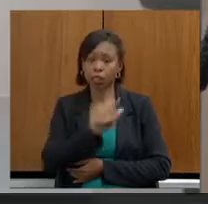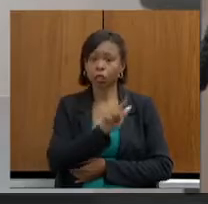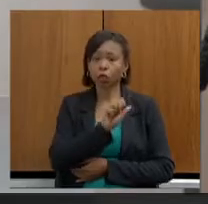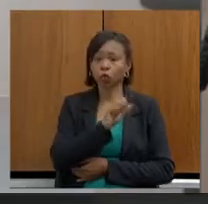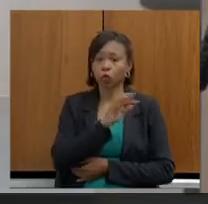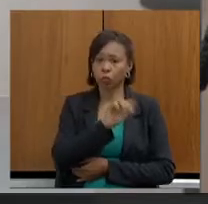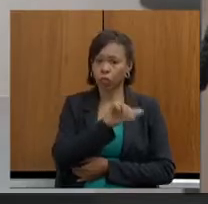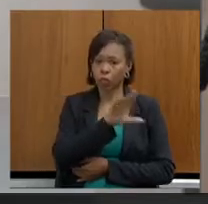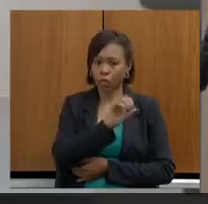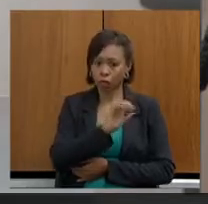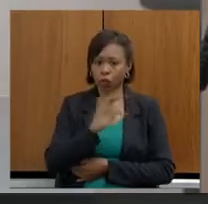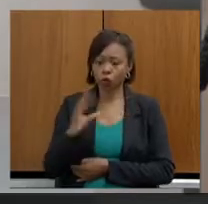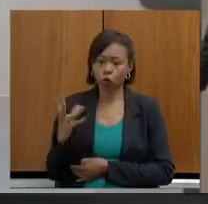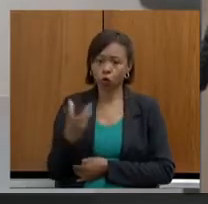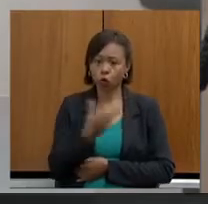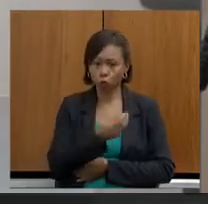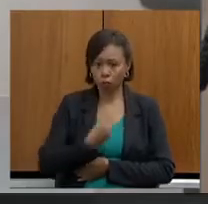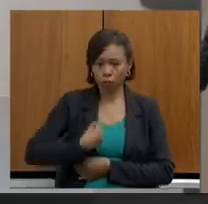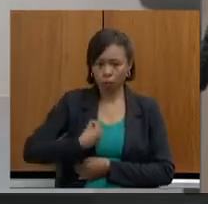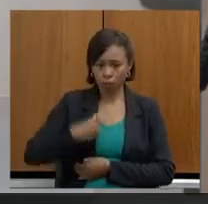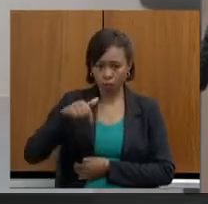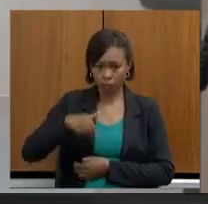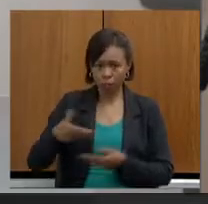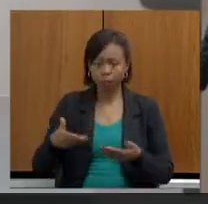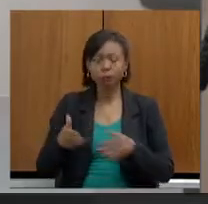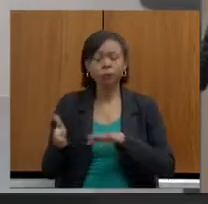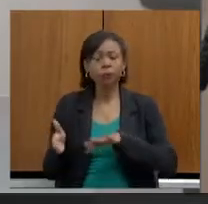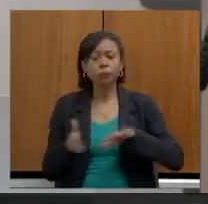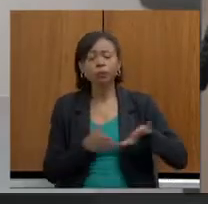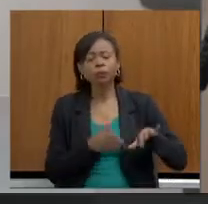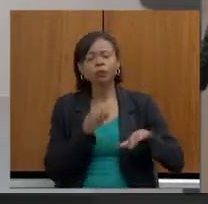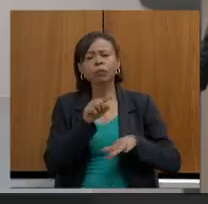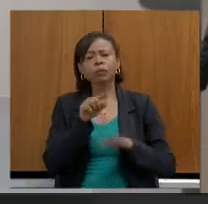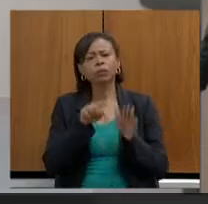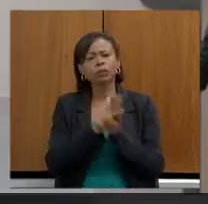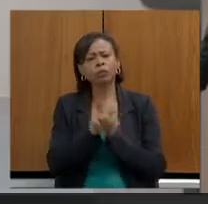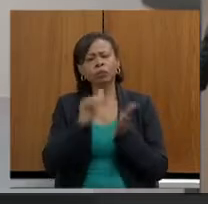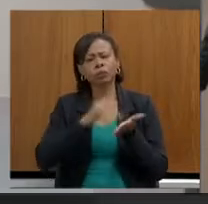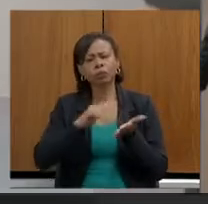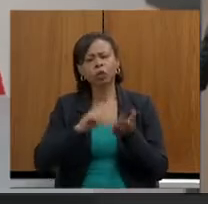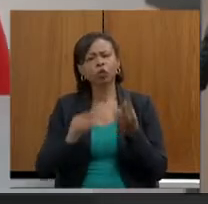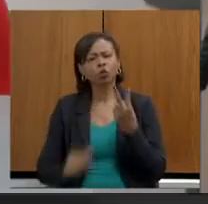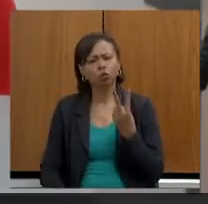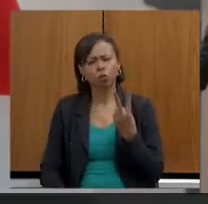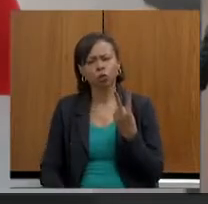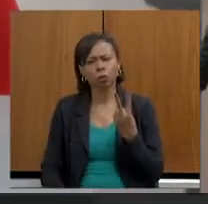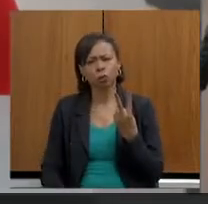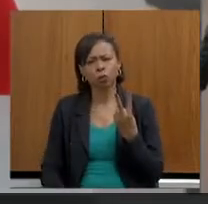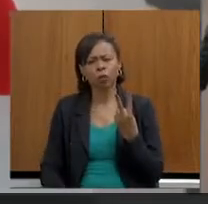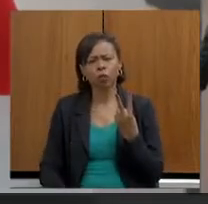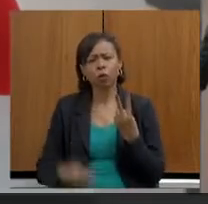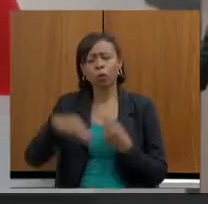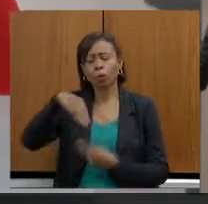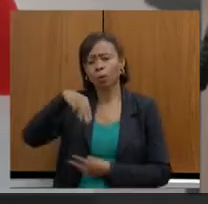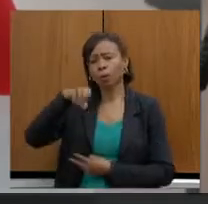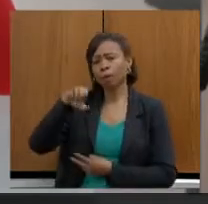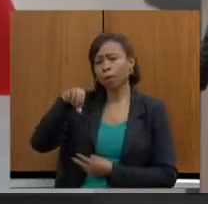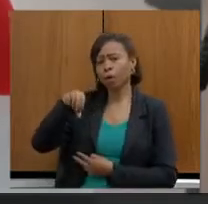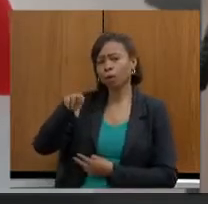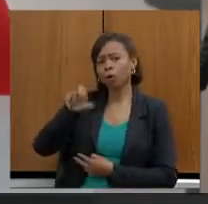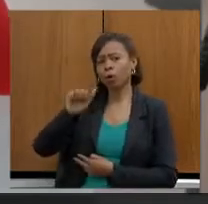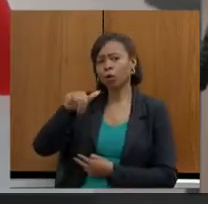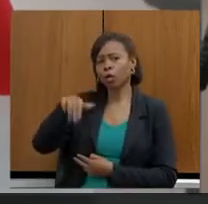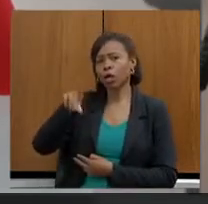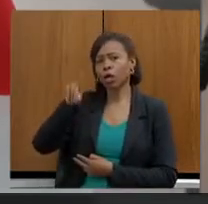Valadares secretária eu fiz umas duas perguntas que essa aplicação do memorando 87 das auxiliares